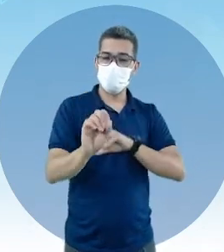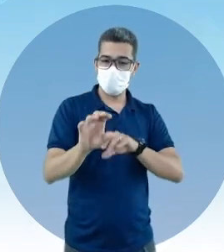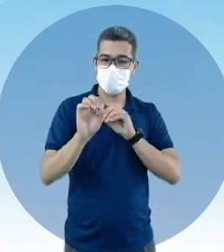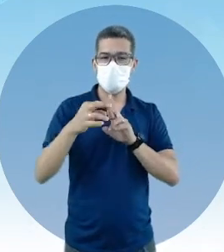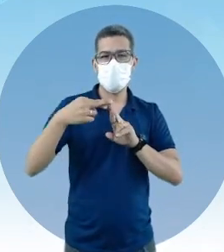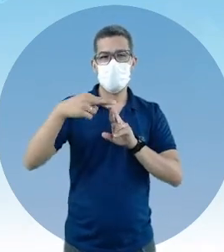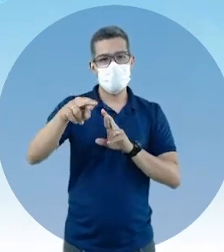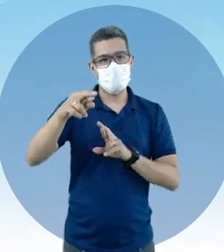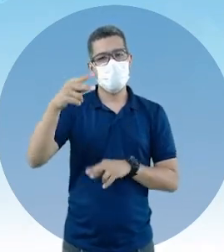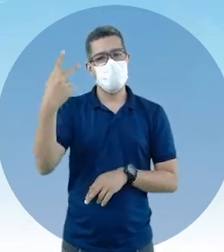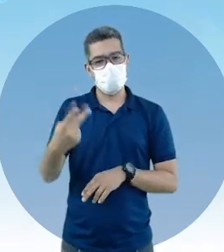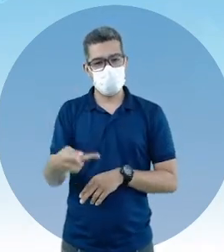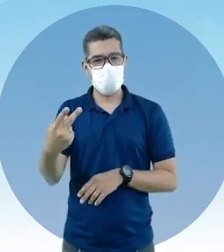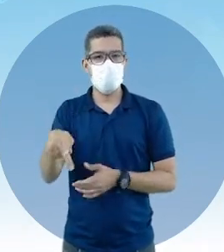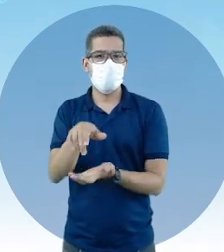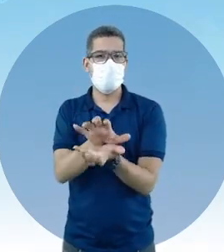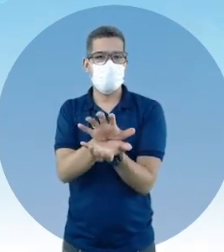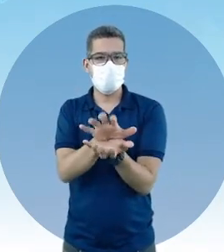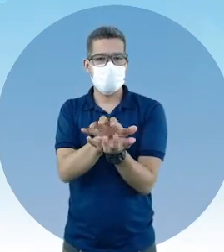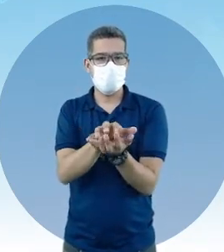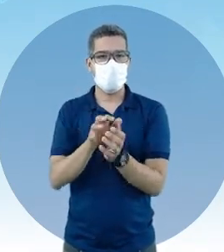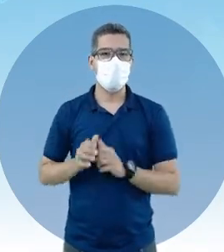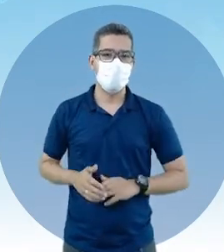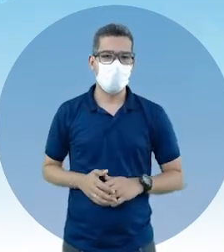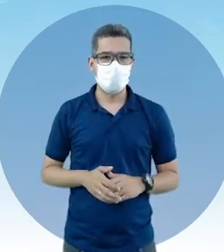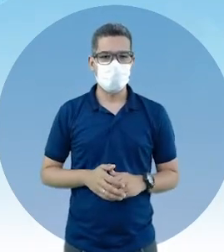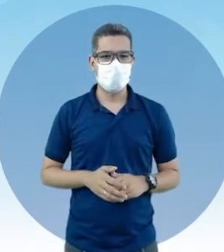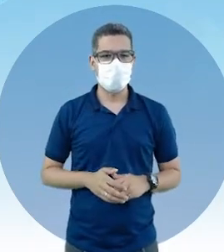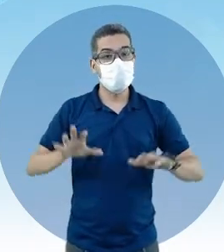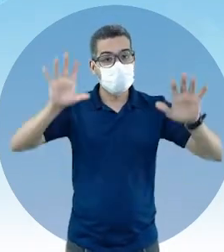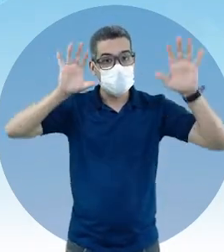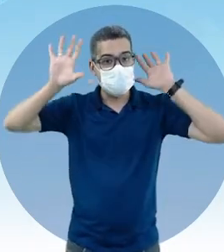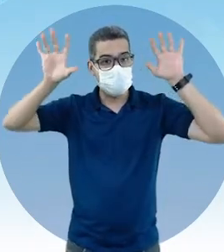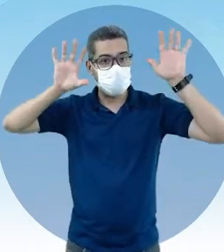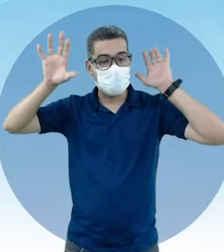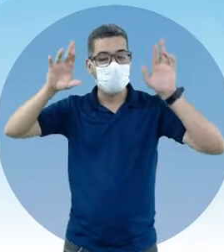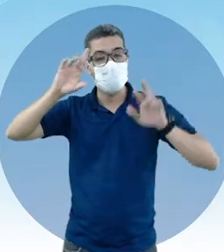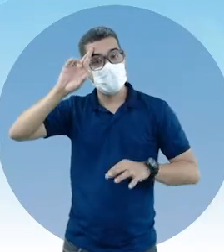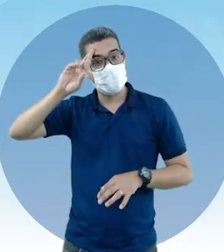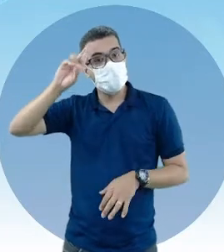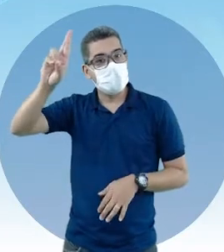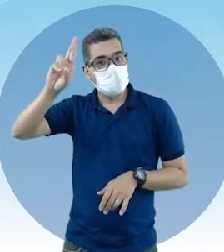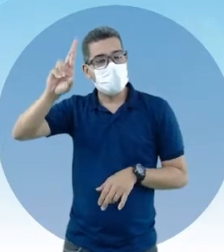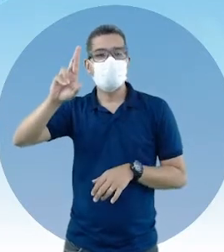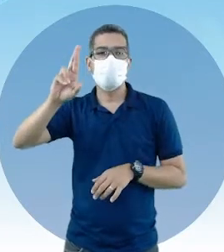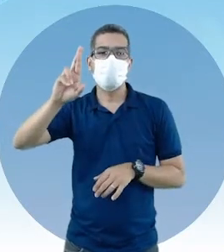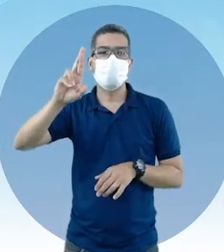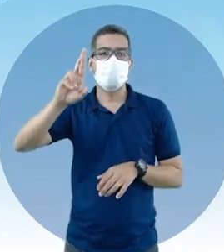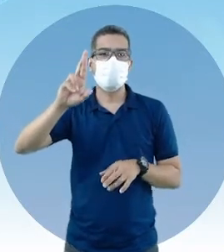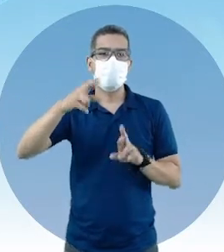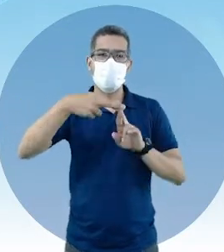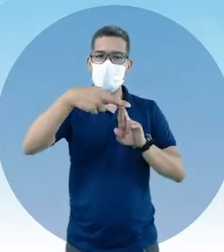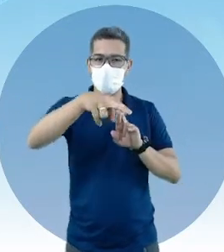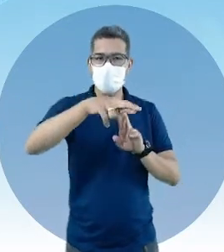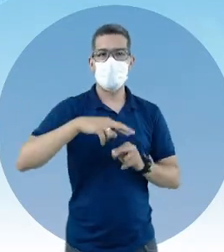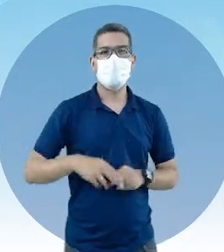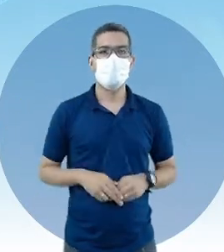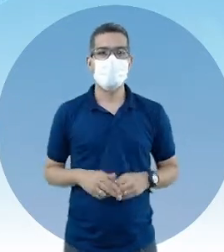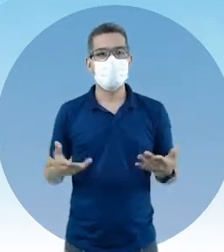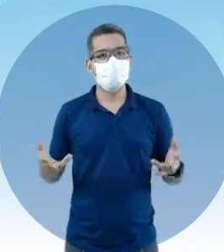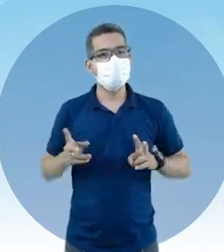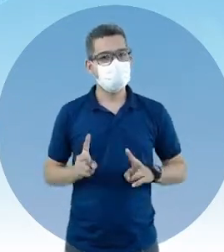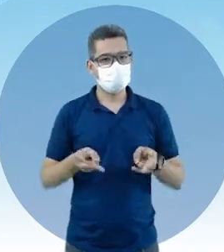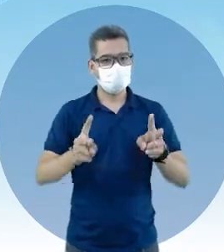do estado de Pernambuco. Então, refletir sobre as lideranças religiosas. E vamos adiante.